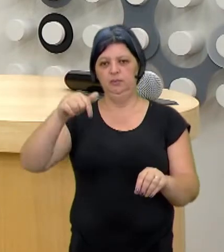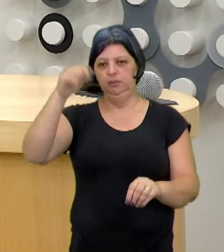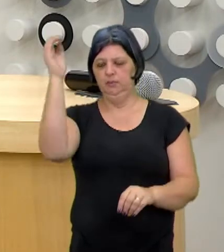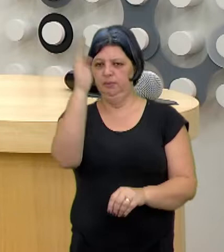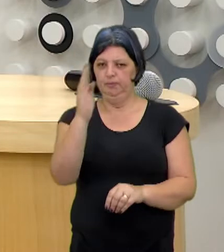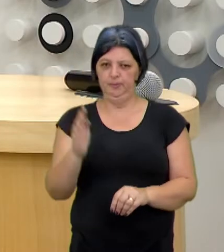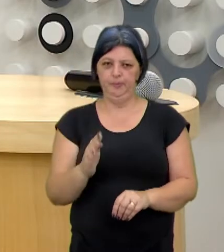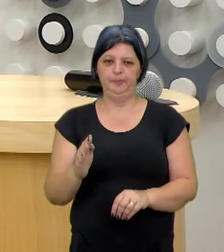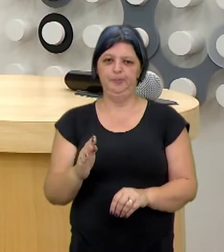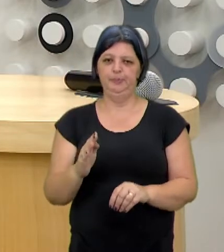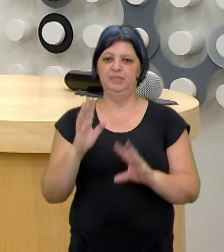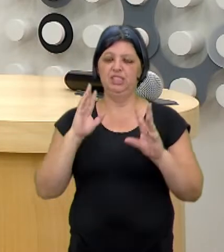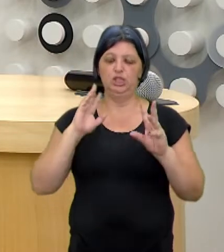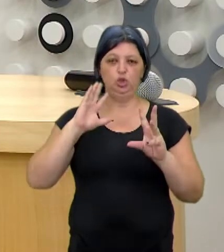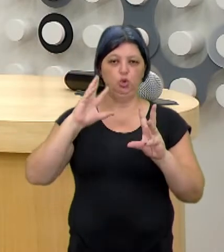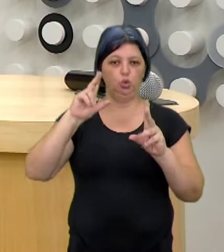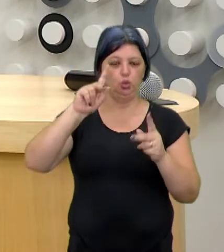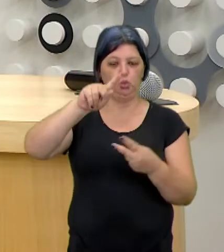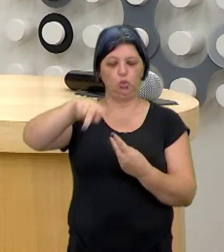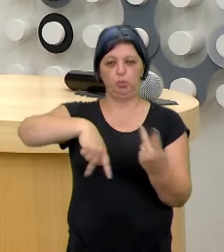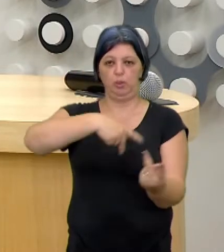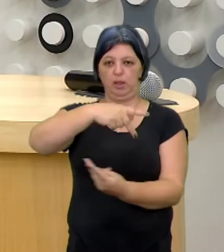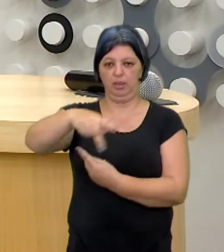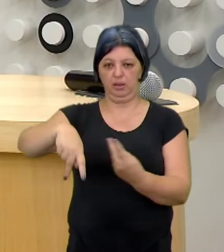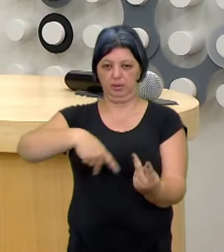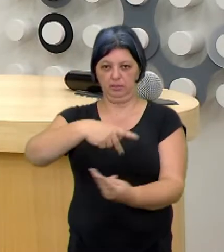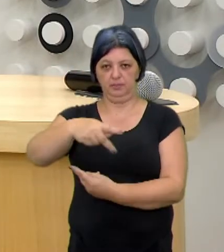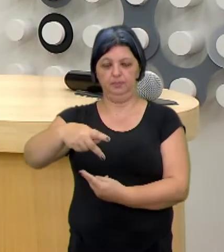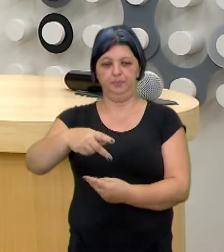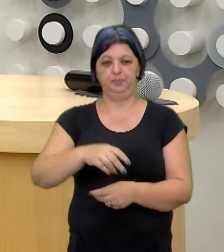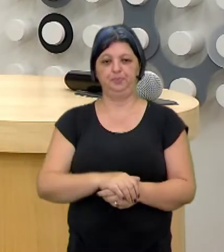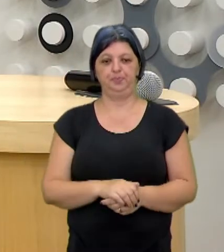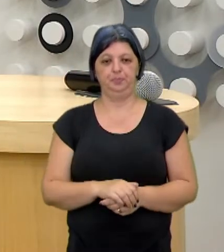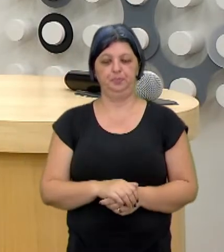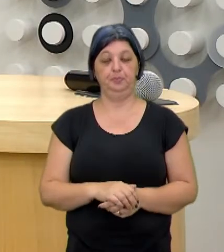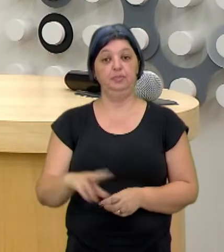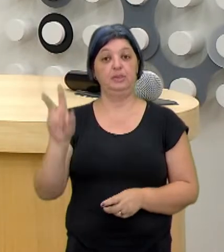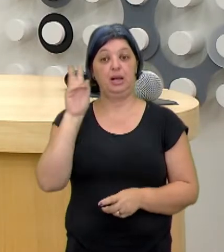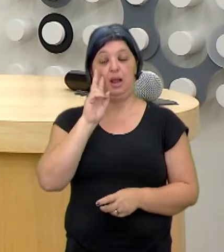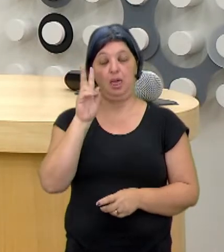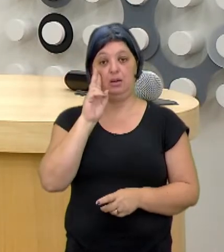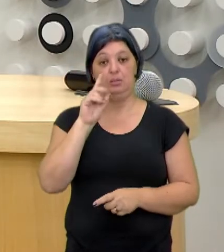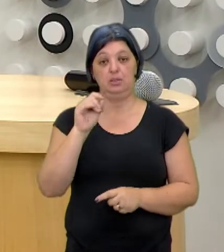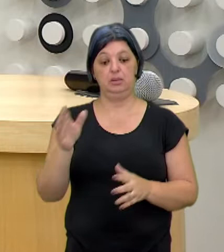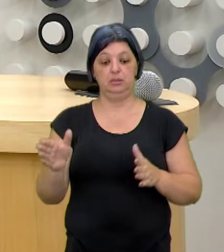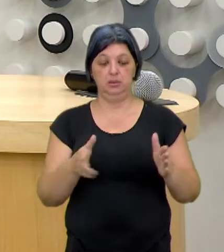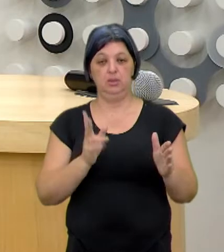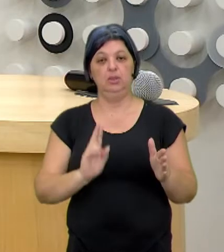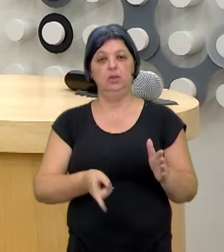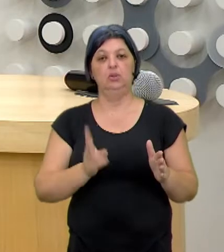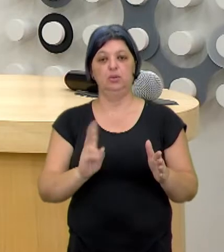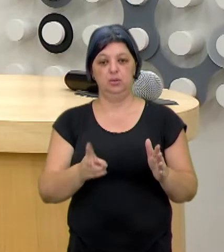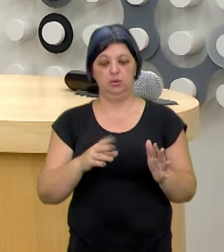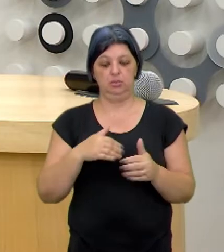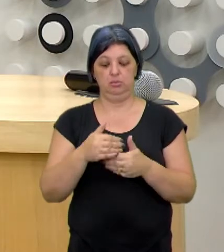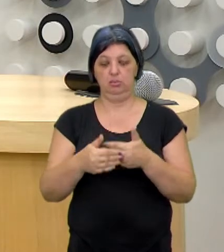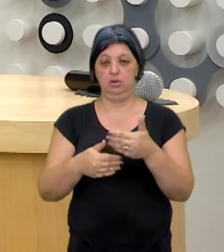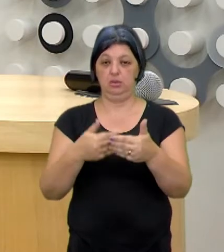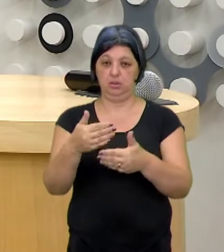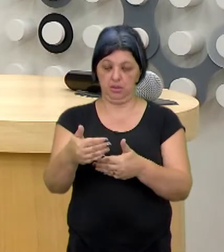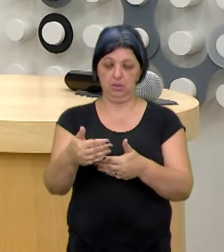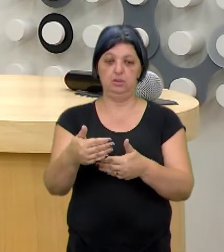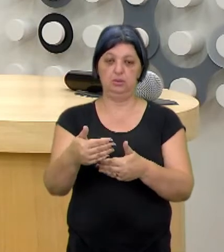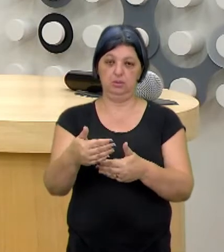mas em todo o planeta, né? Lembrando que essa fase aí, toda essa continuidade, esse processo